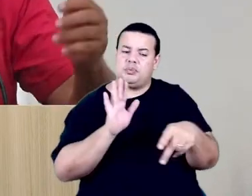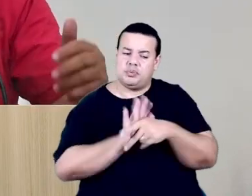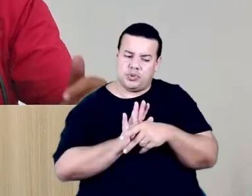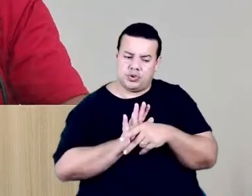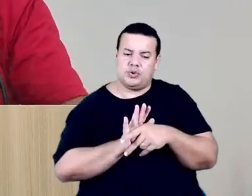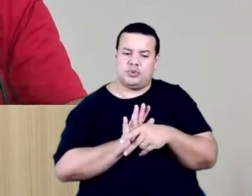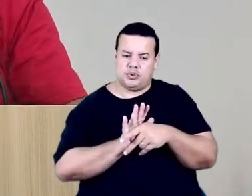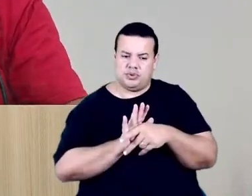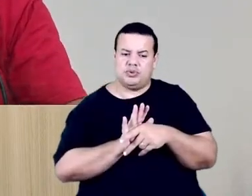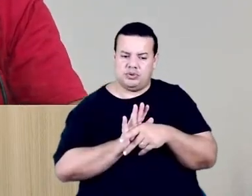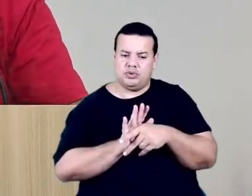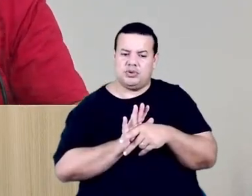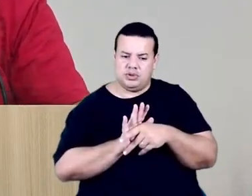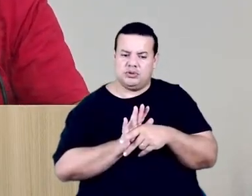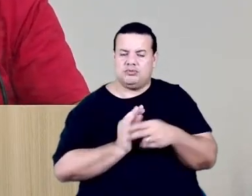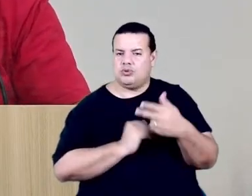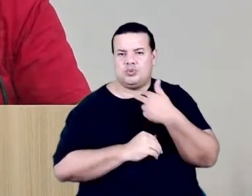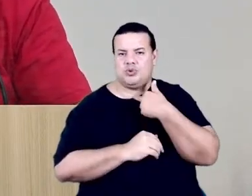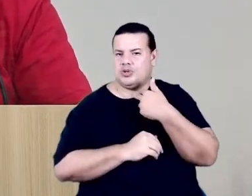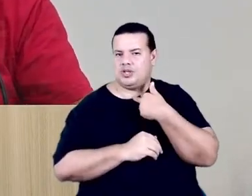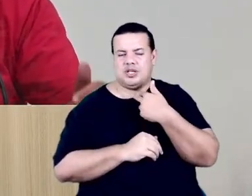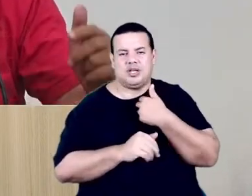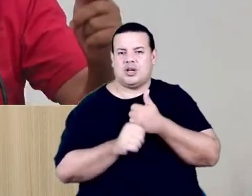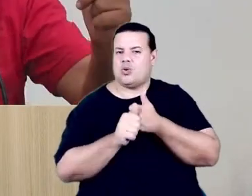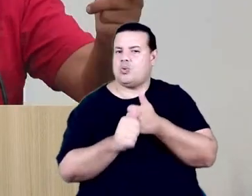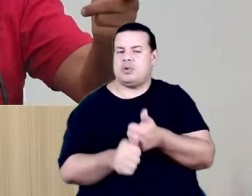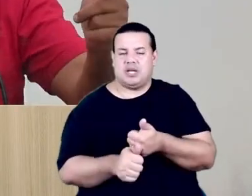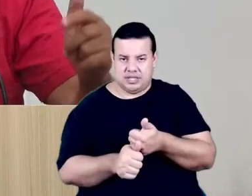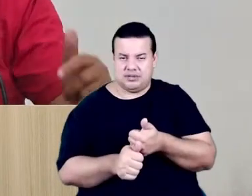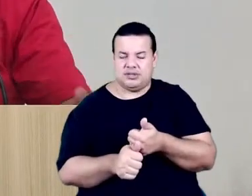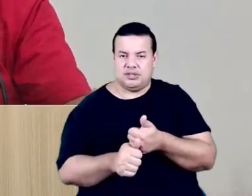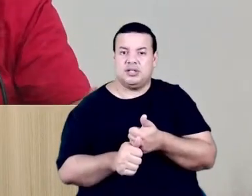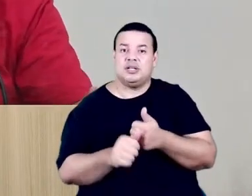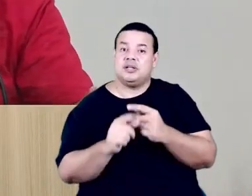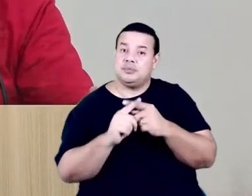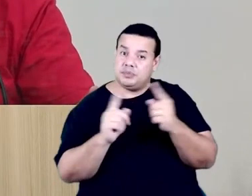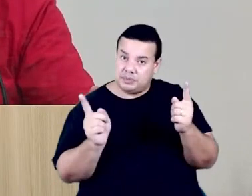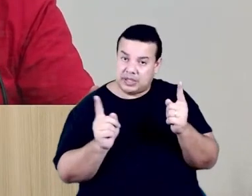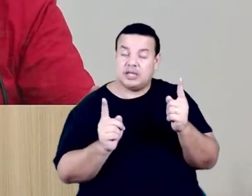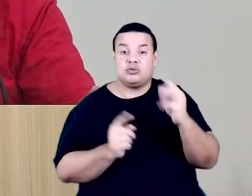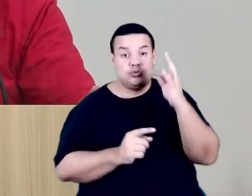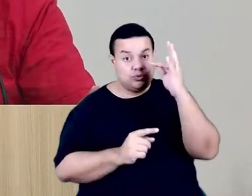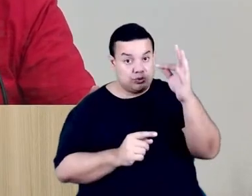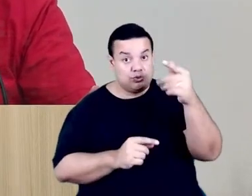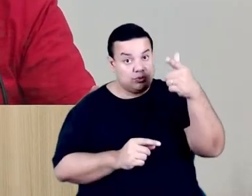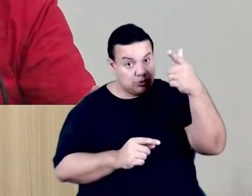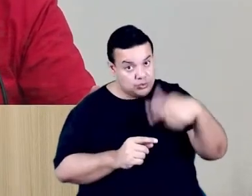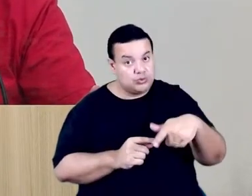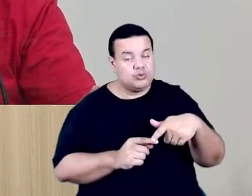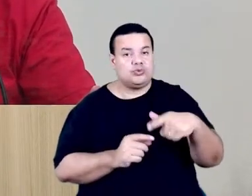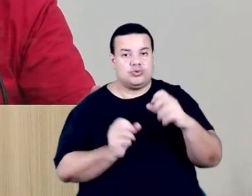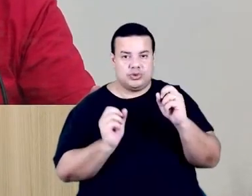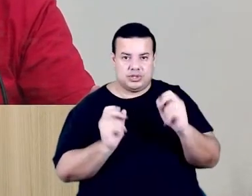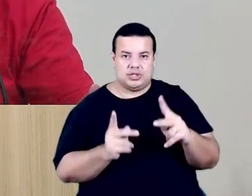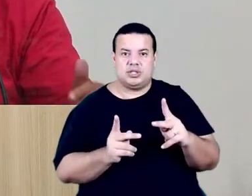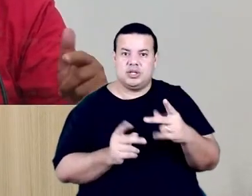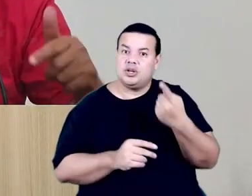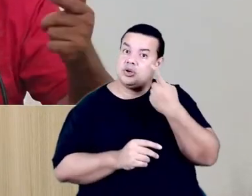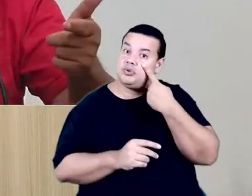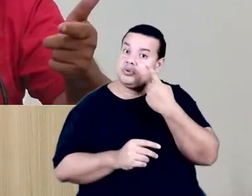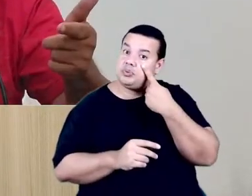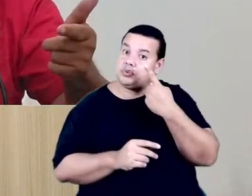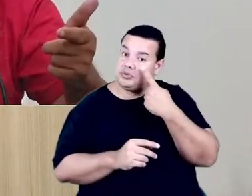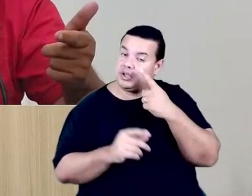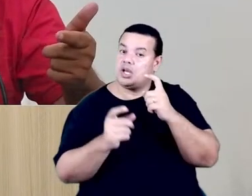e não puderam nos acompanhar Mas não vai faltar oportunidade vamos ver se nessa